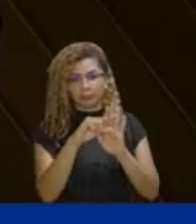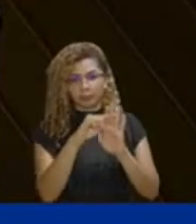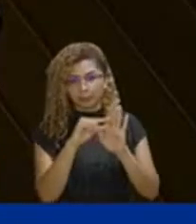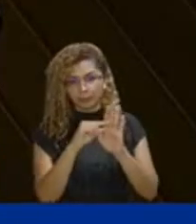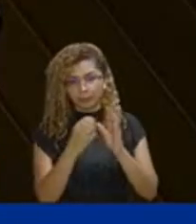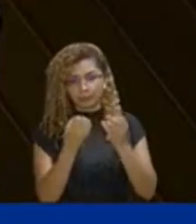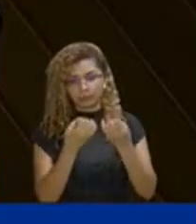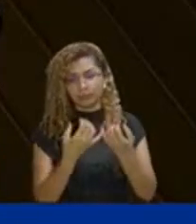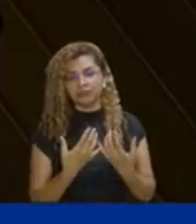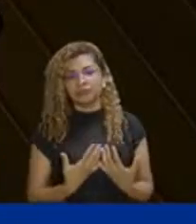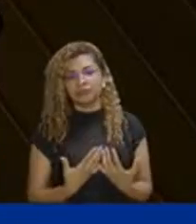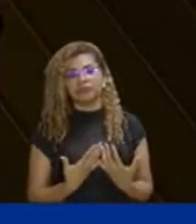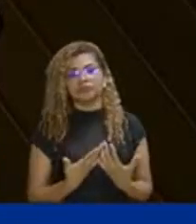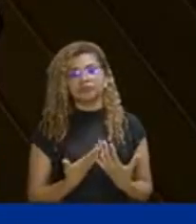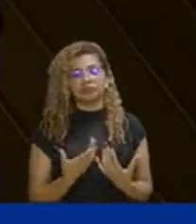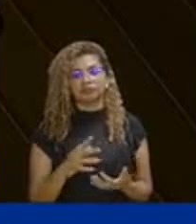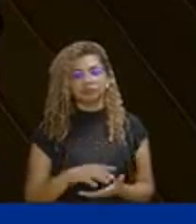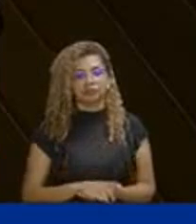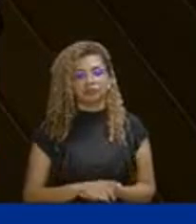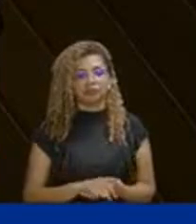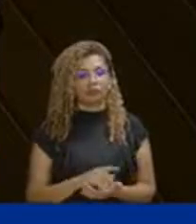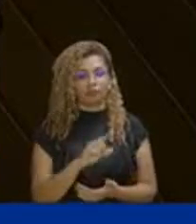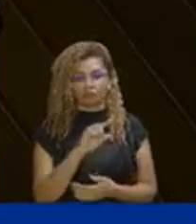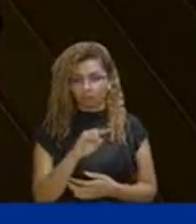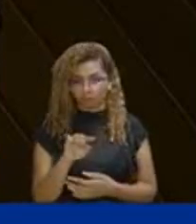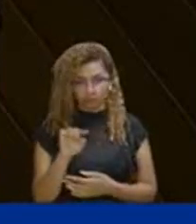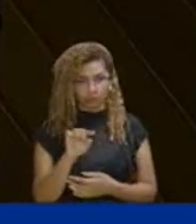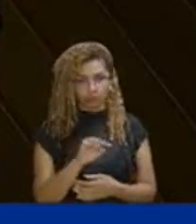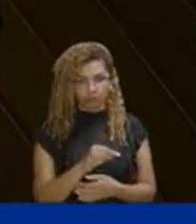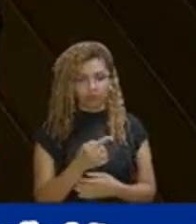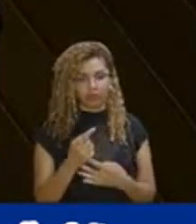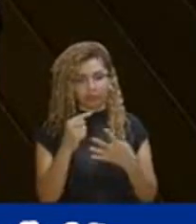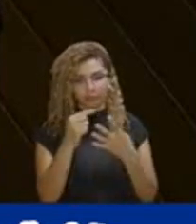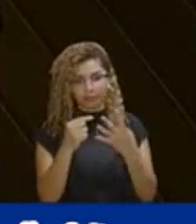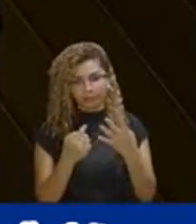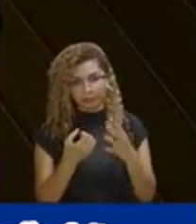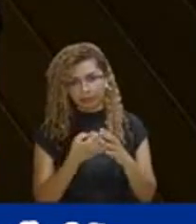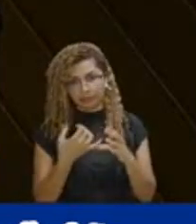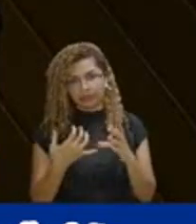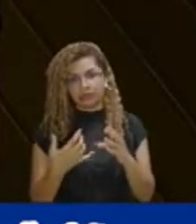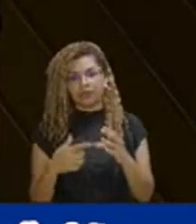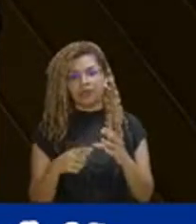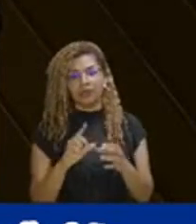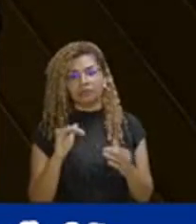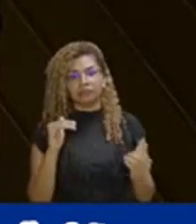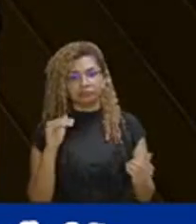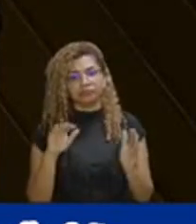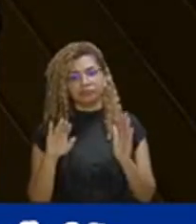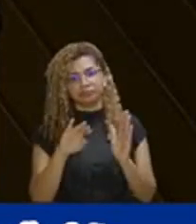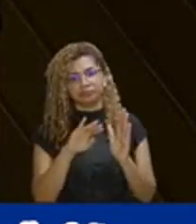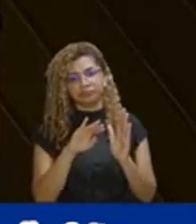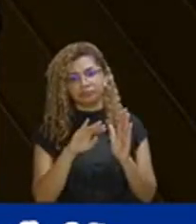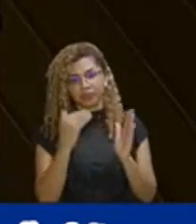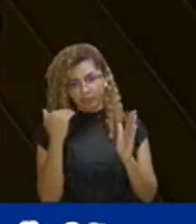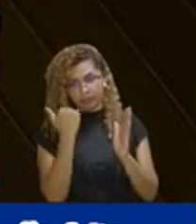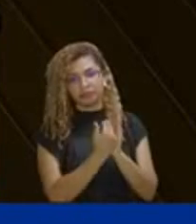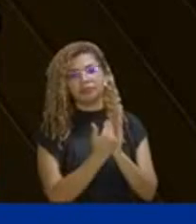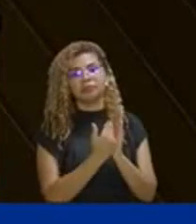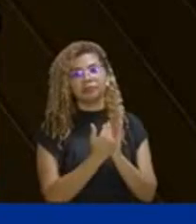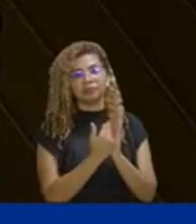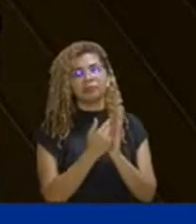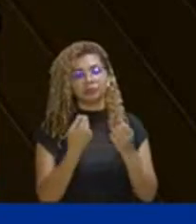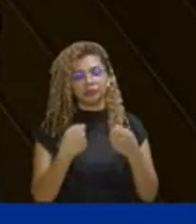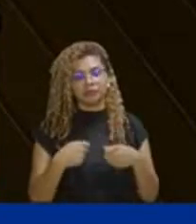campanha eleitoral, sem qualquer ressalva impeditiva ao acesso ao recurso de origem pública. Essa é a interpretação